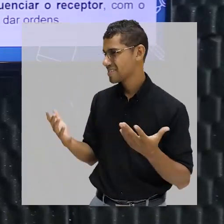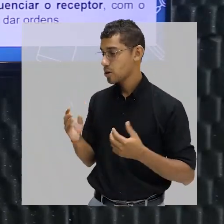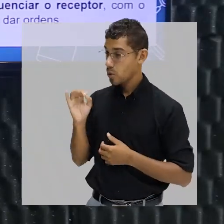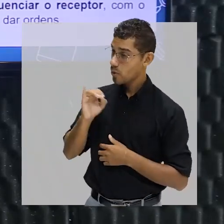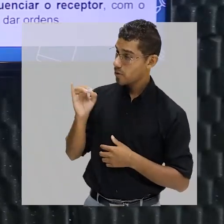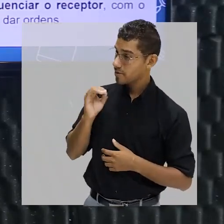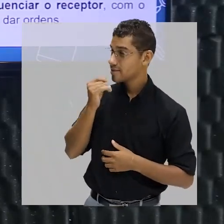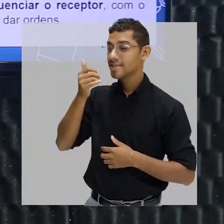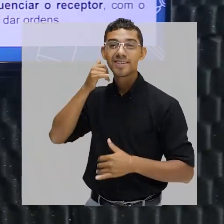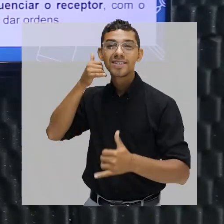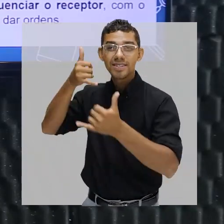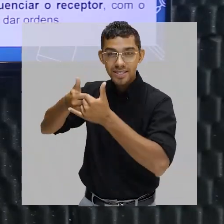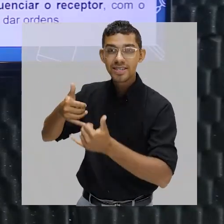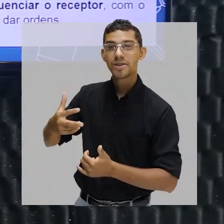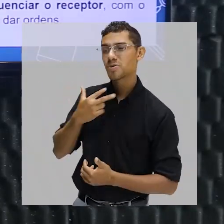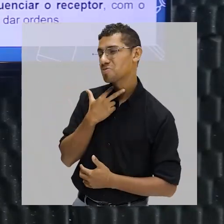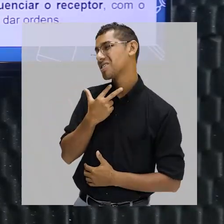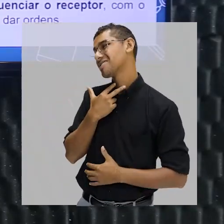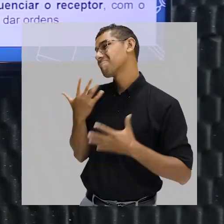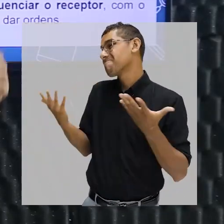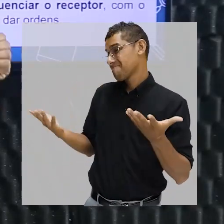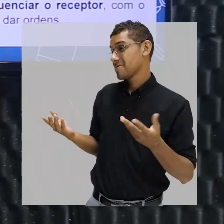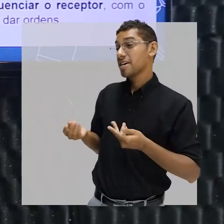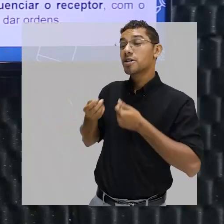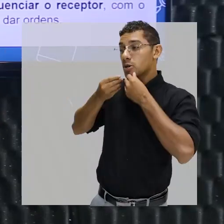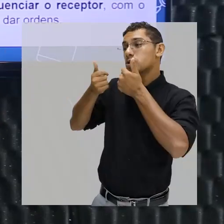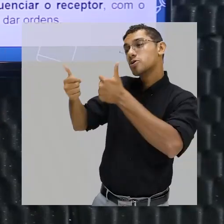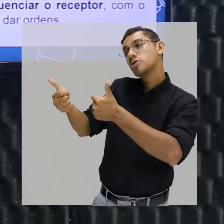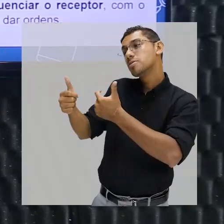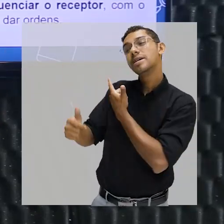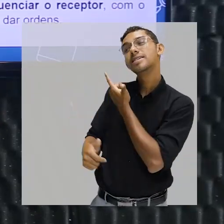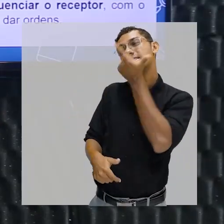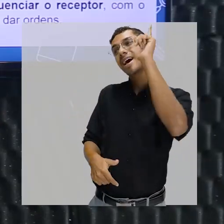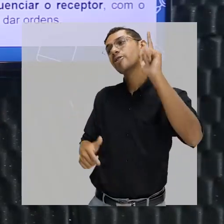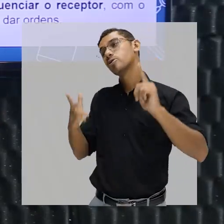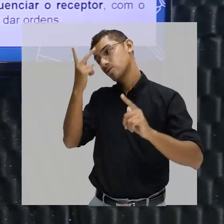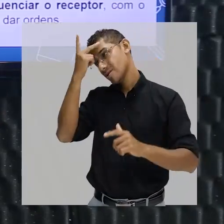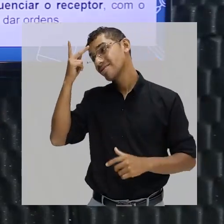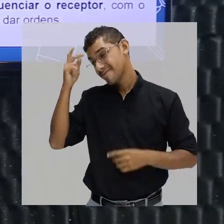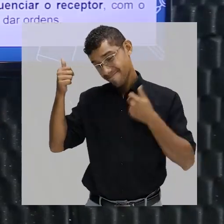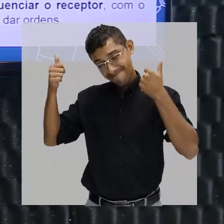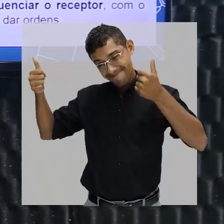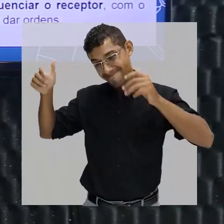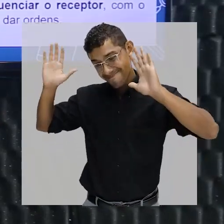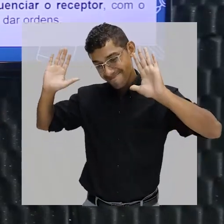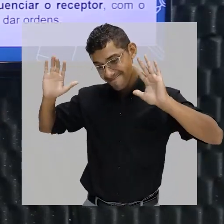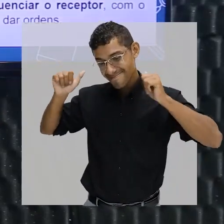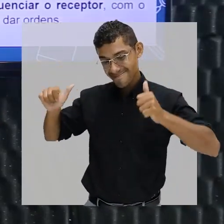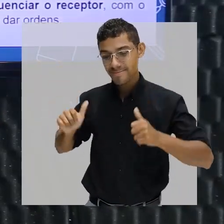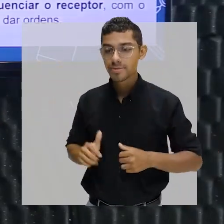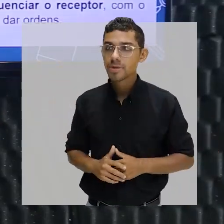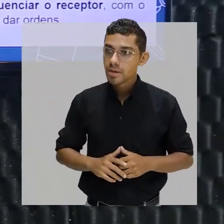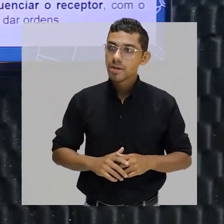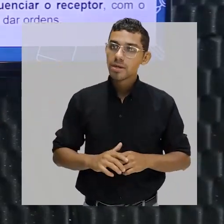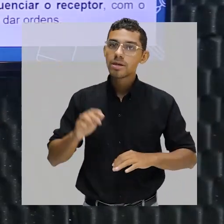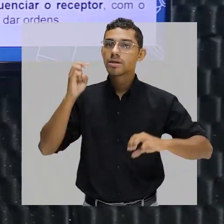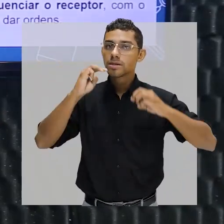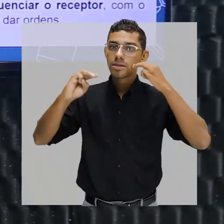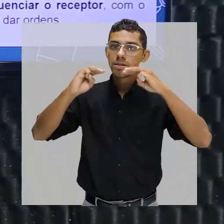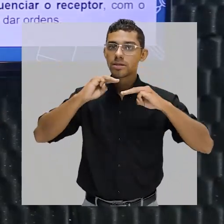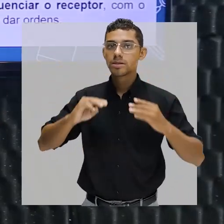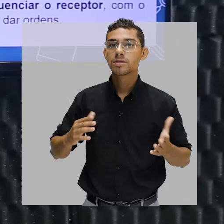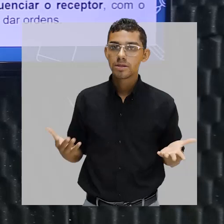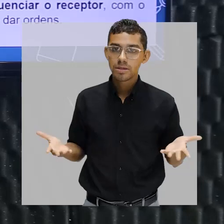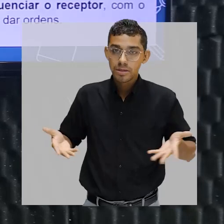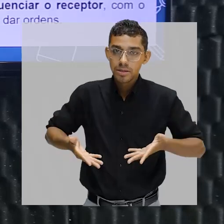oi, te liguei, deve estar ocupadinho. Quando eu estou trabalhando essa função da linguagem, essa canção aqui, ela vem. Ela já não é